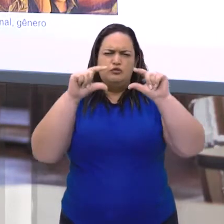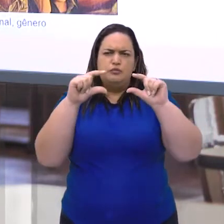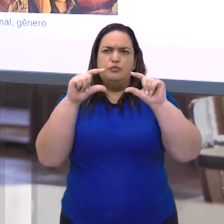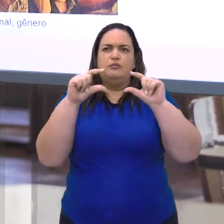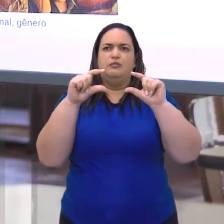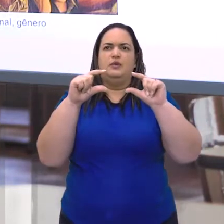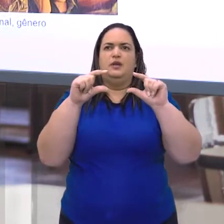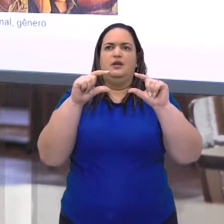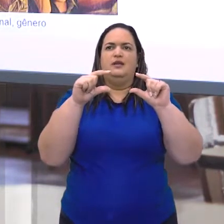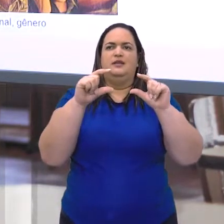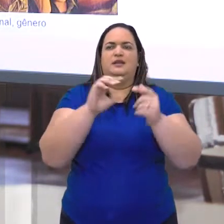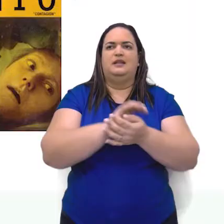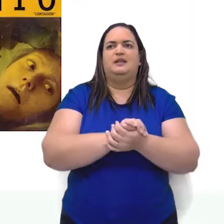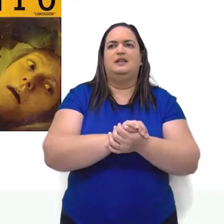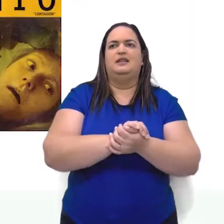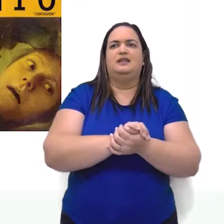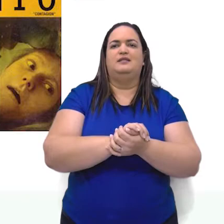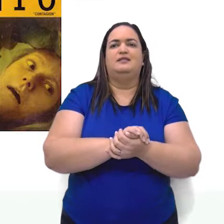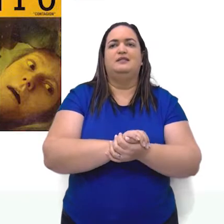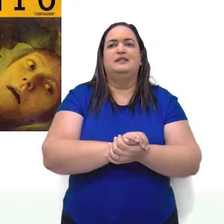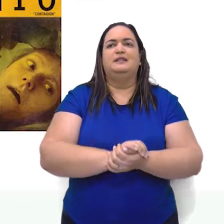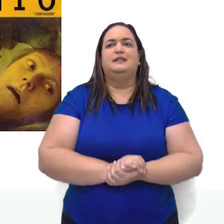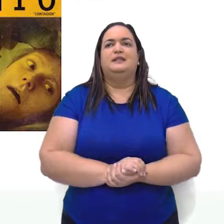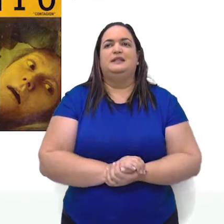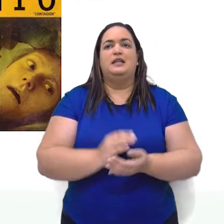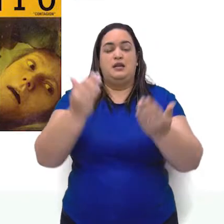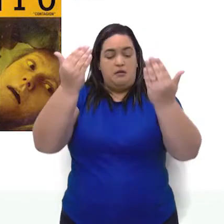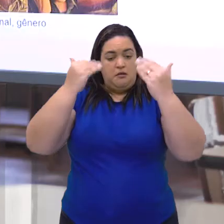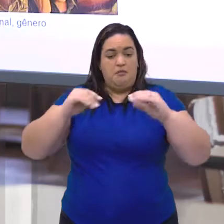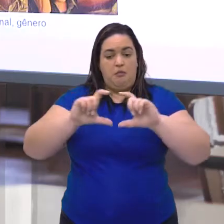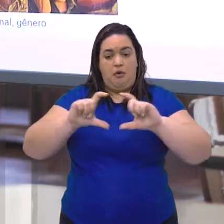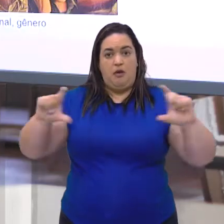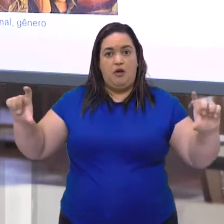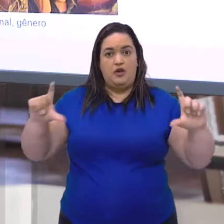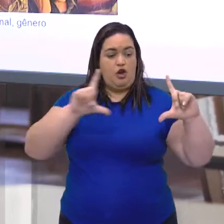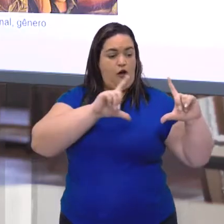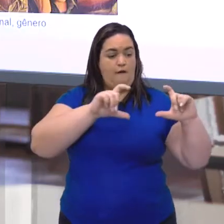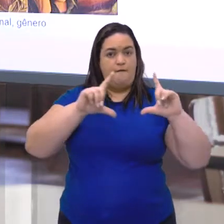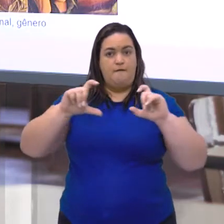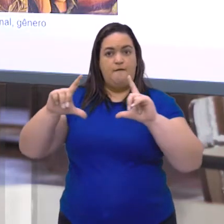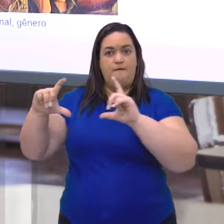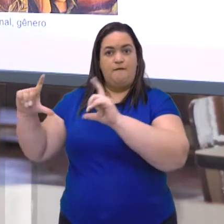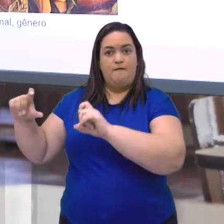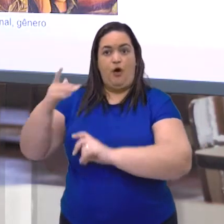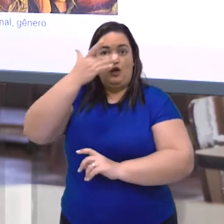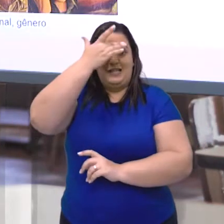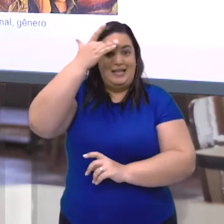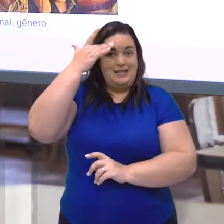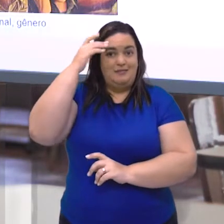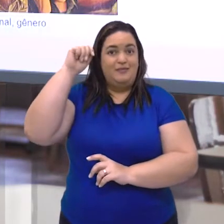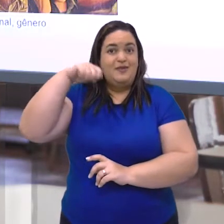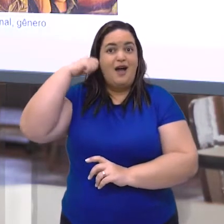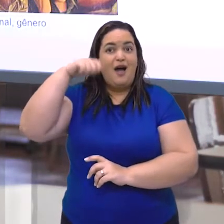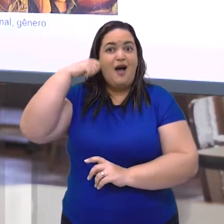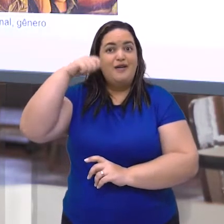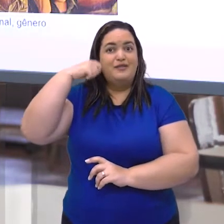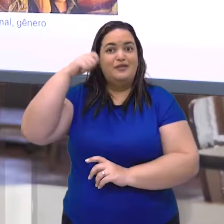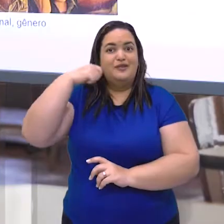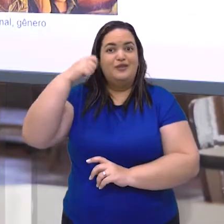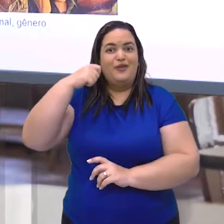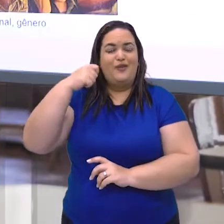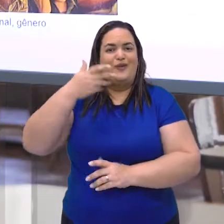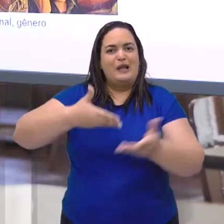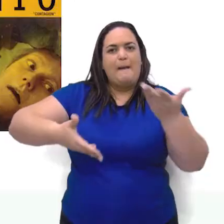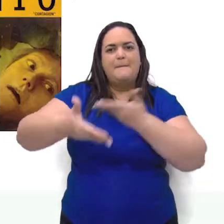que é que se trata o filme. Logo abaixo, o elenco, né, que são os atores que participam desse